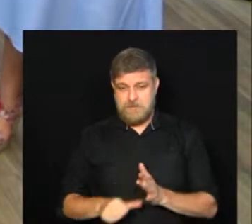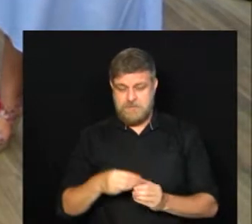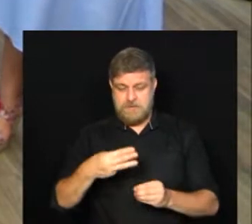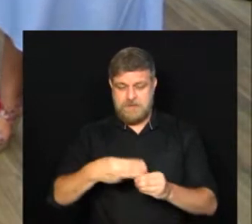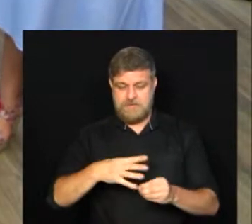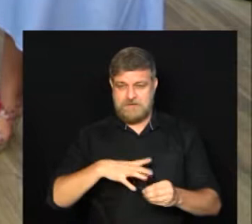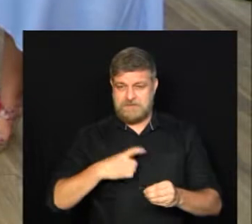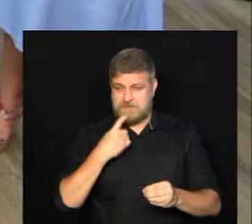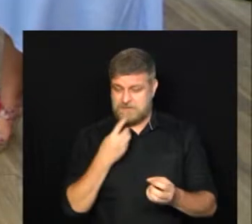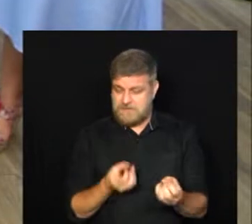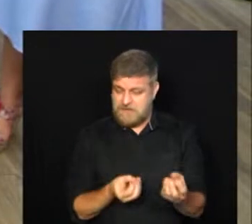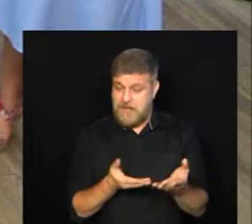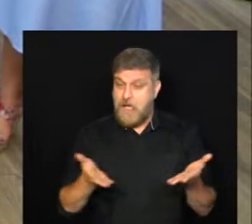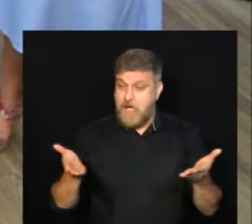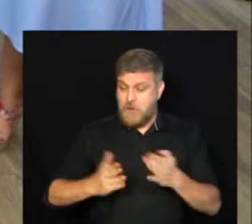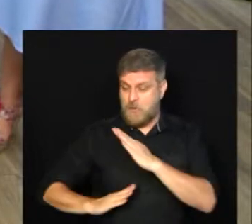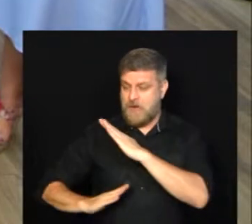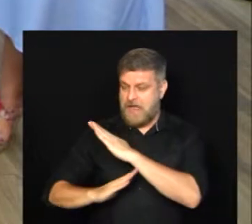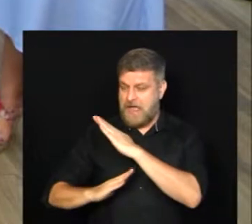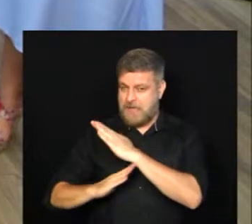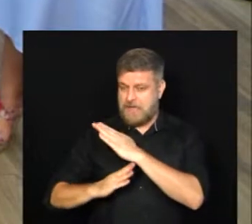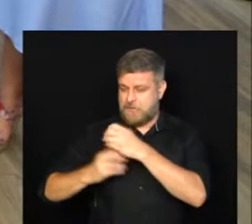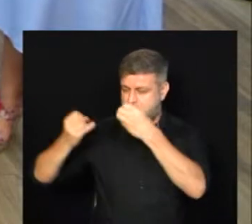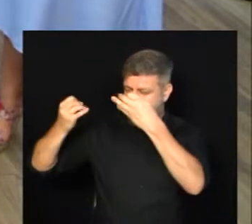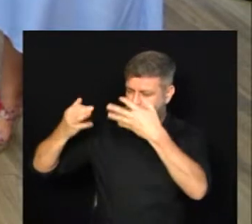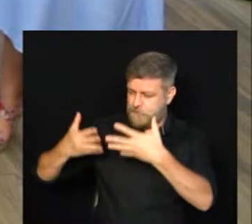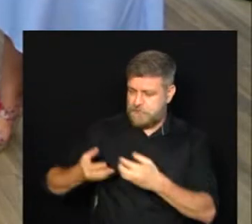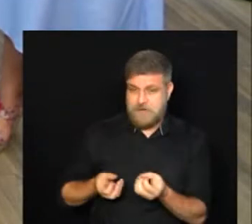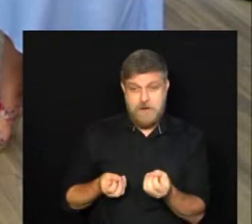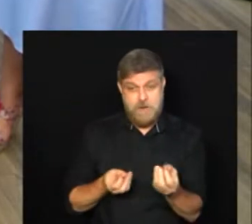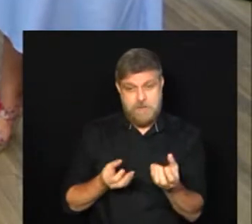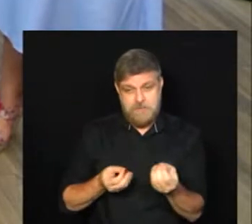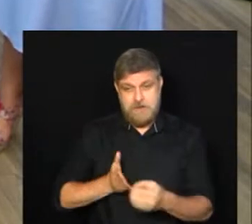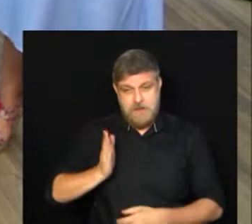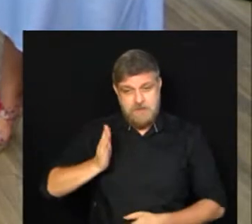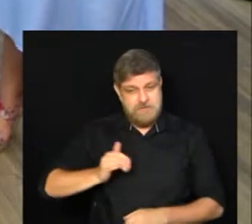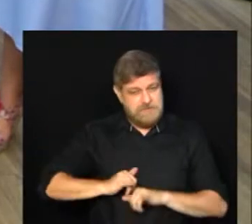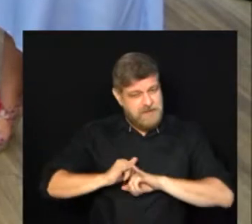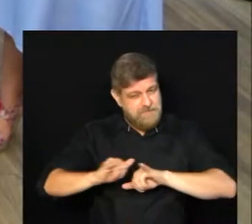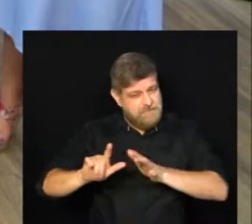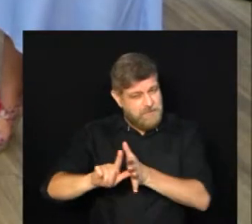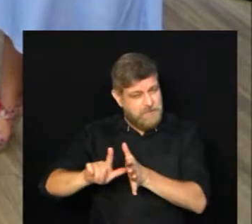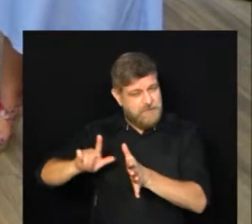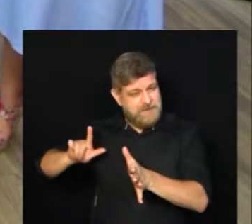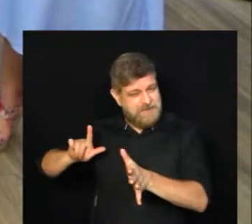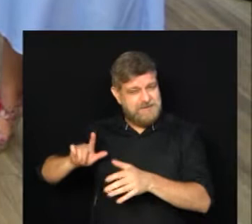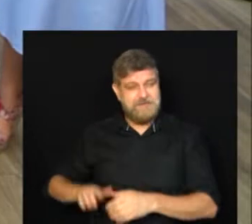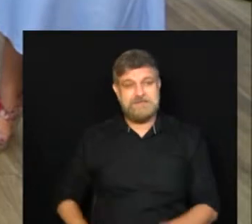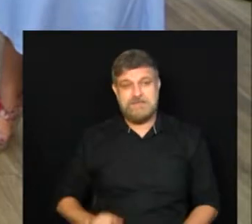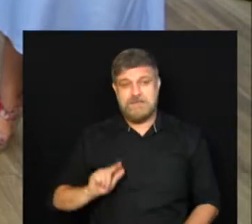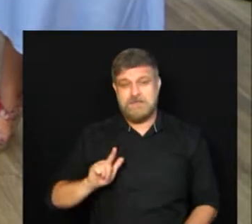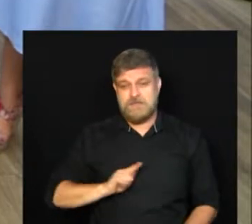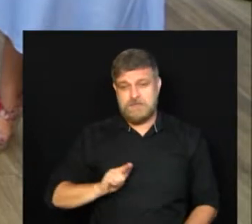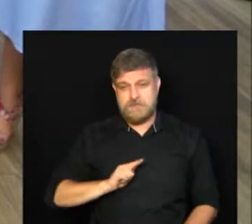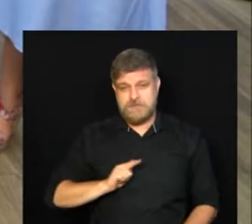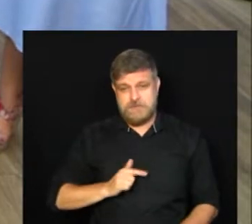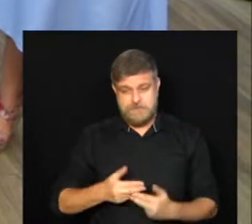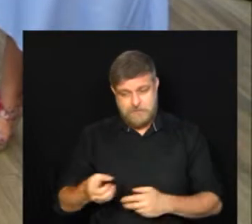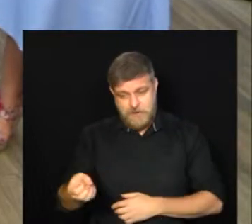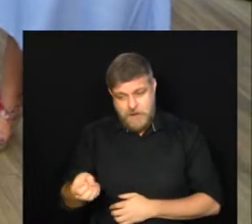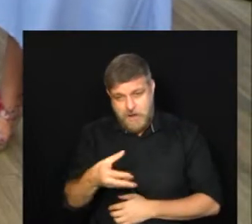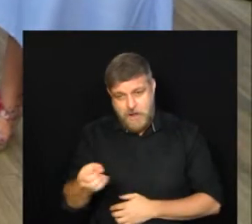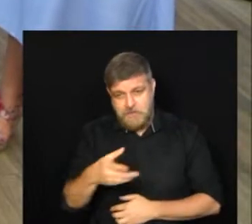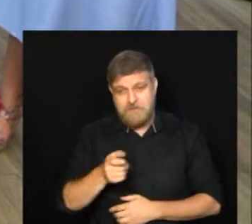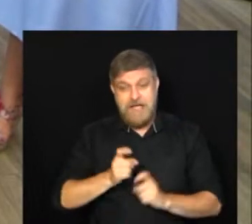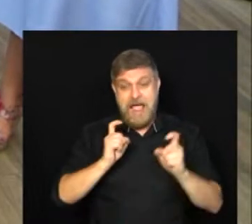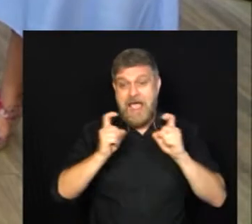da metrópole e agora com as notícias do Legislativo. E você já deu um spoiler aí pra gente, Mina Abreu. Você falou que tinha novidades em relação